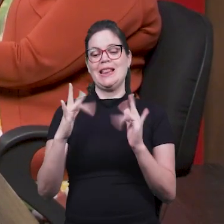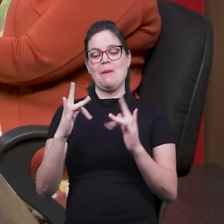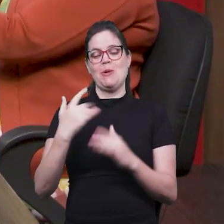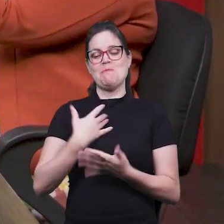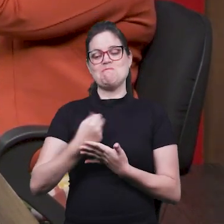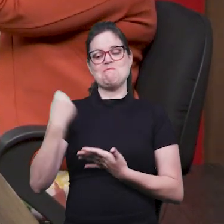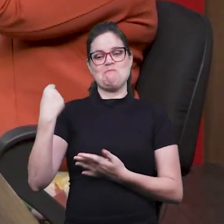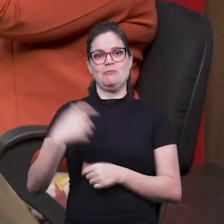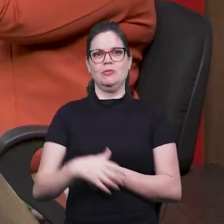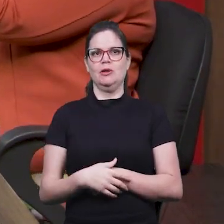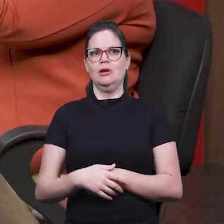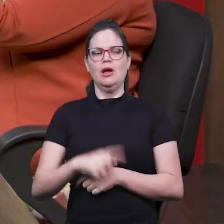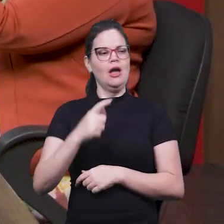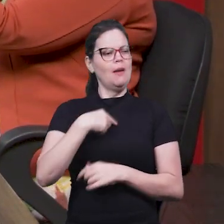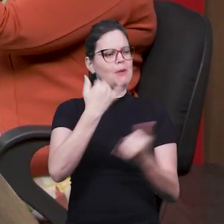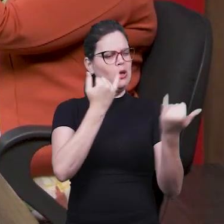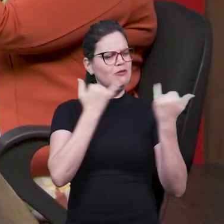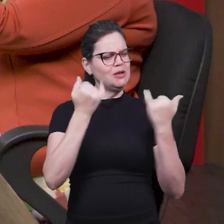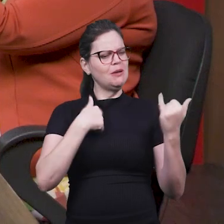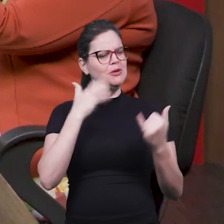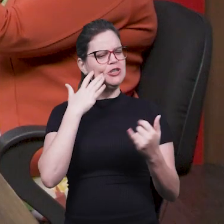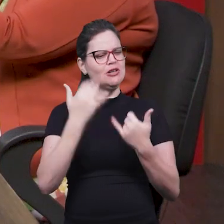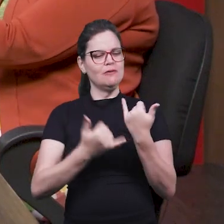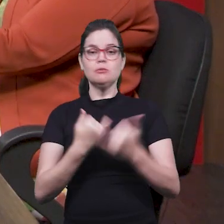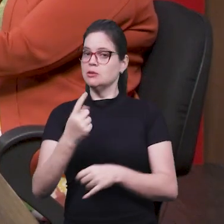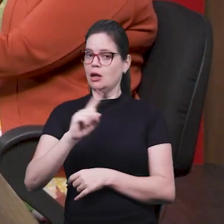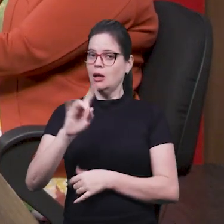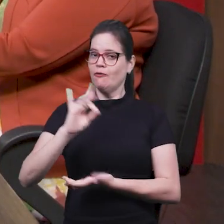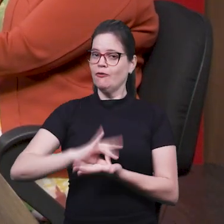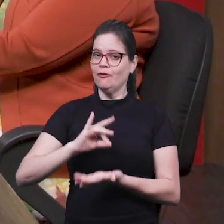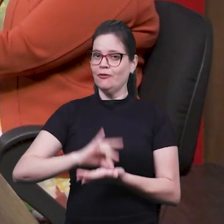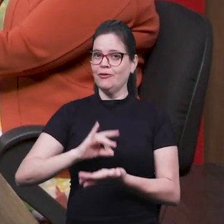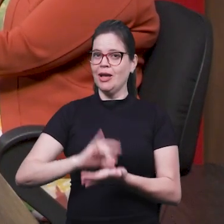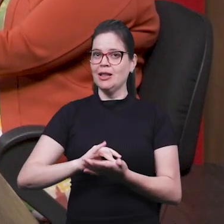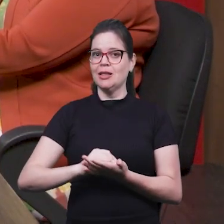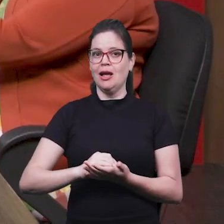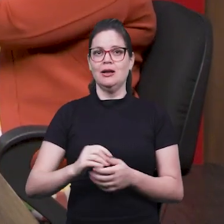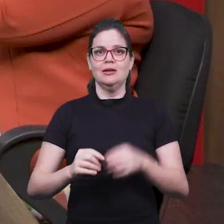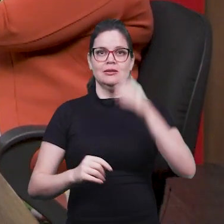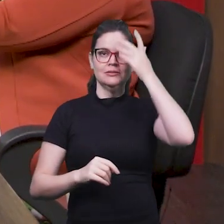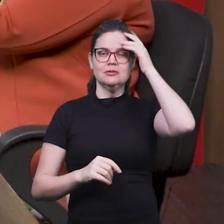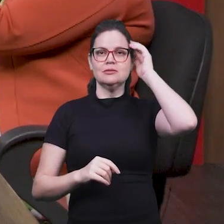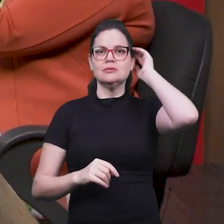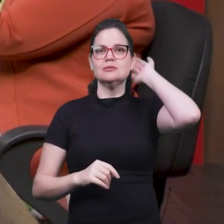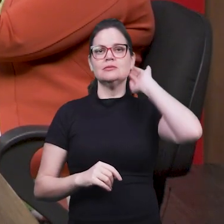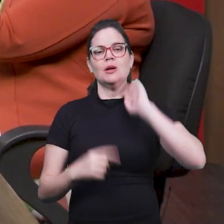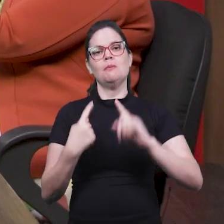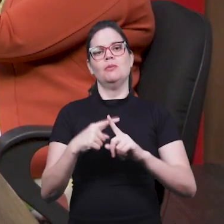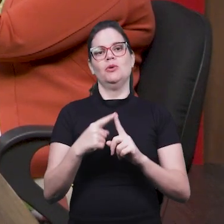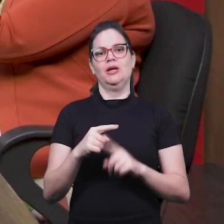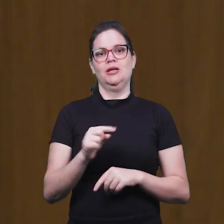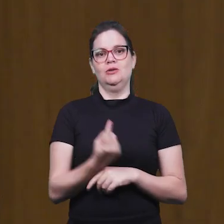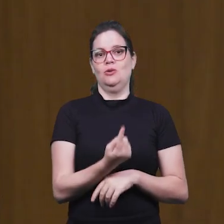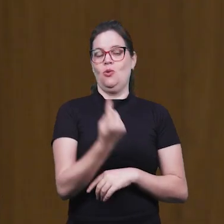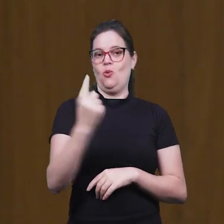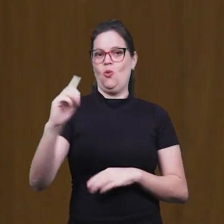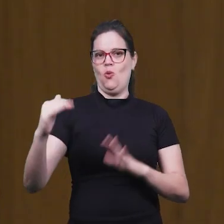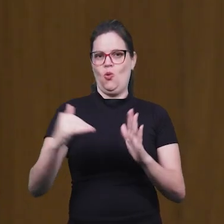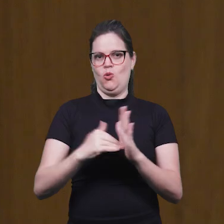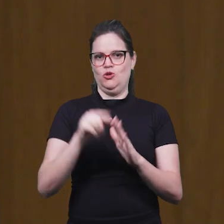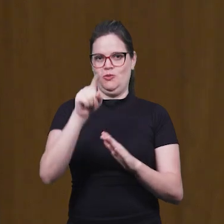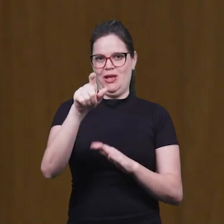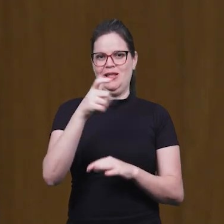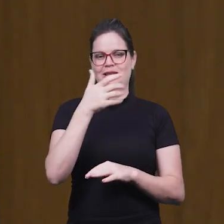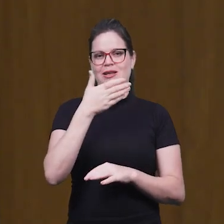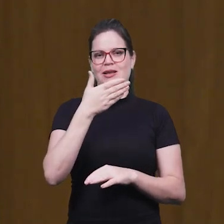comigo. E ele foi. Eu ouvi essas histórias, mas eu achava que era brincadeira. Não, então é verdade. Era verdade. Ele sentou no último banco e